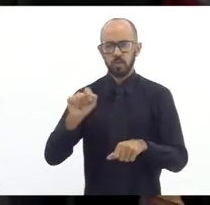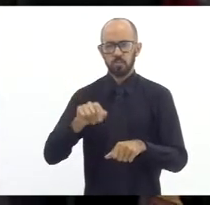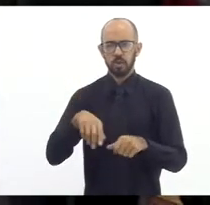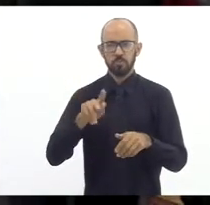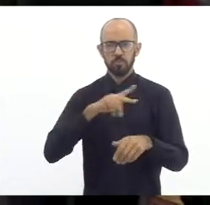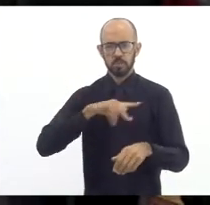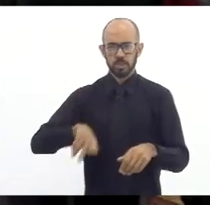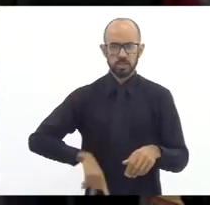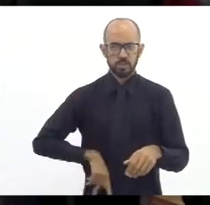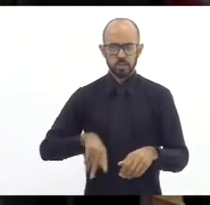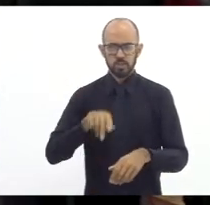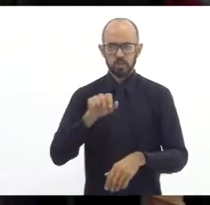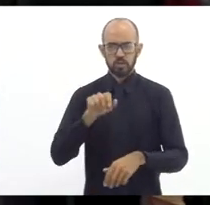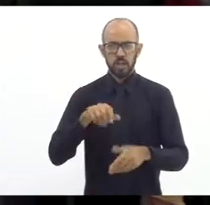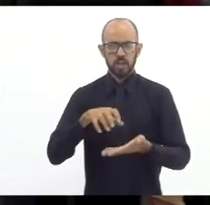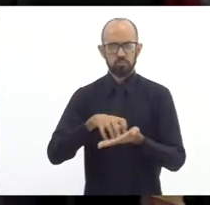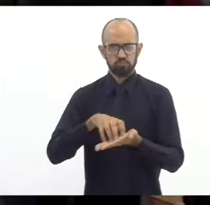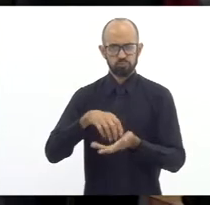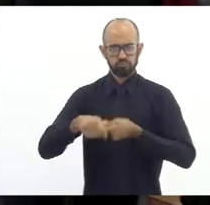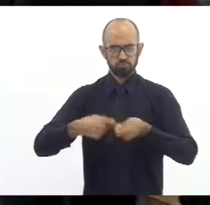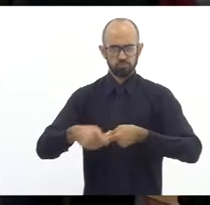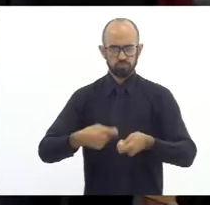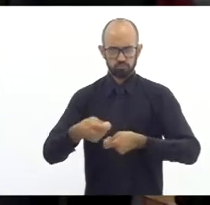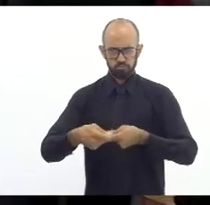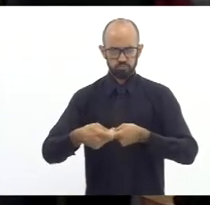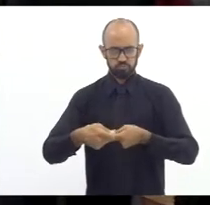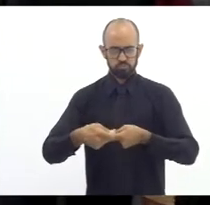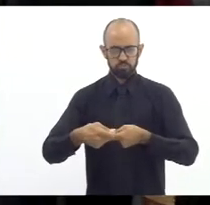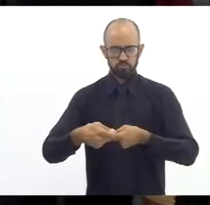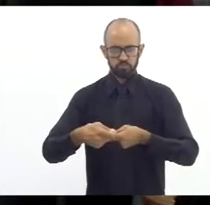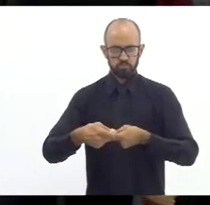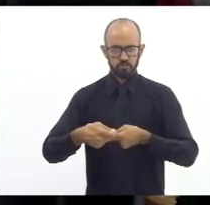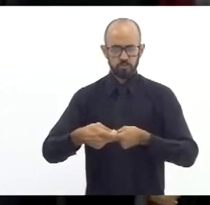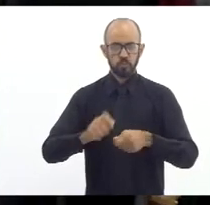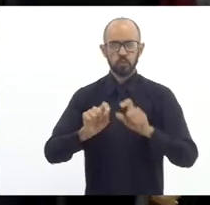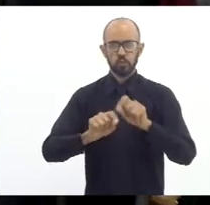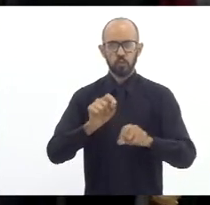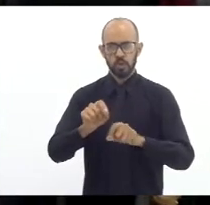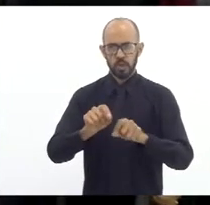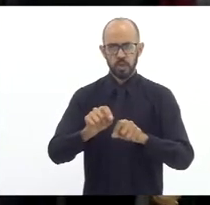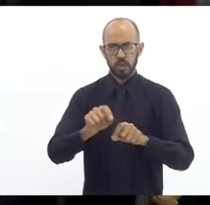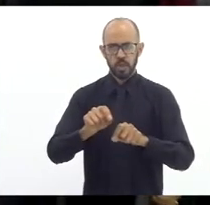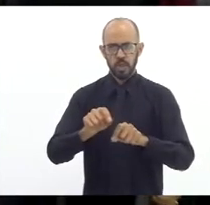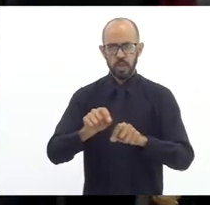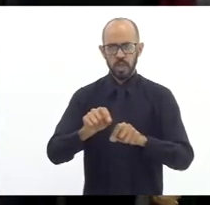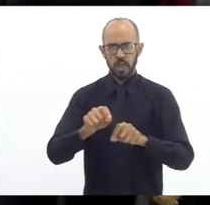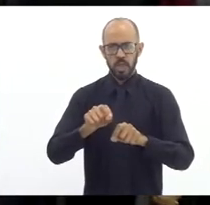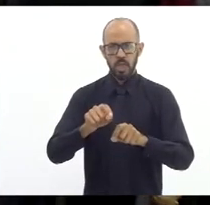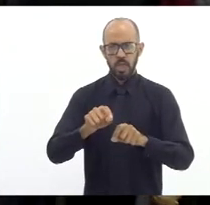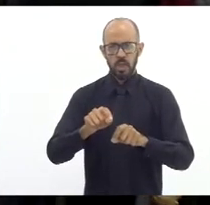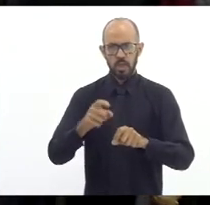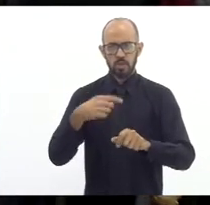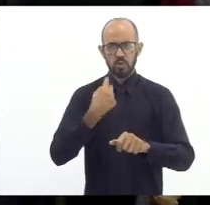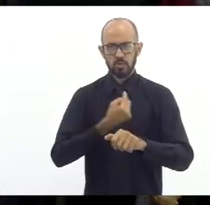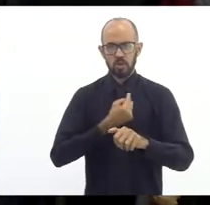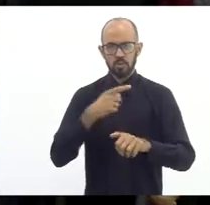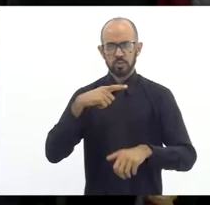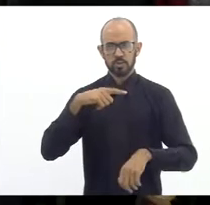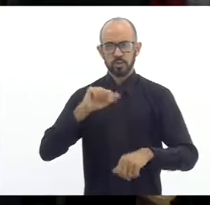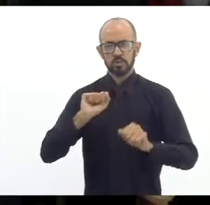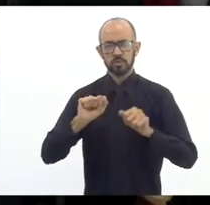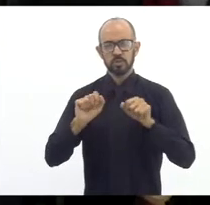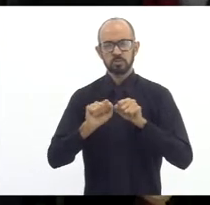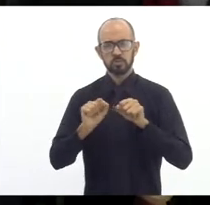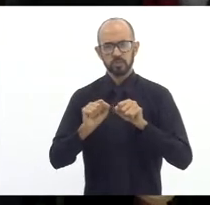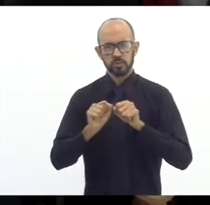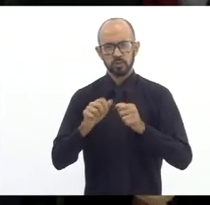Getransp, no sentido de que essa condução vem sendo feita e manifestada por parte da